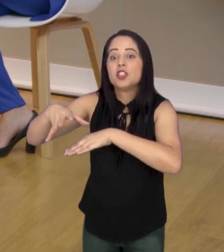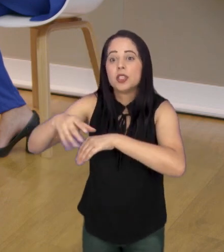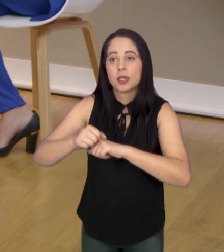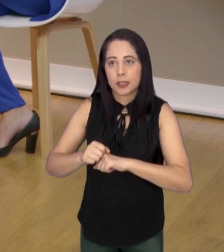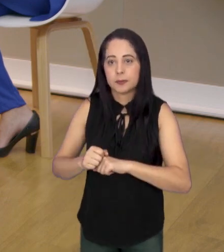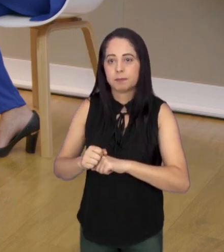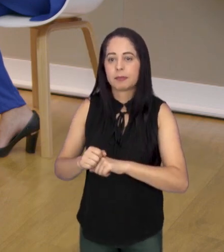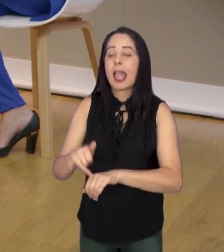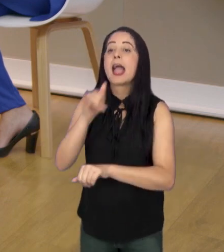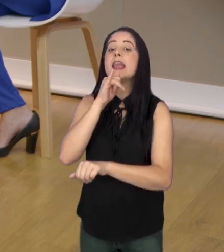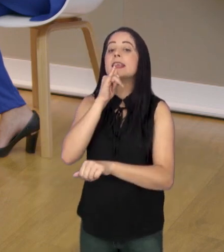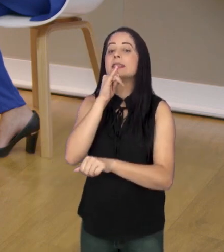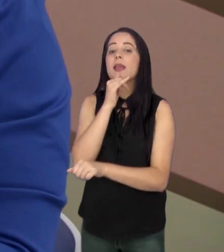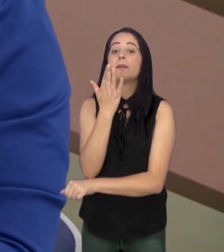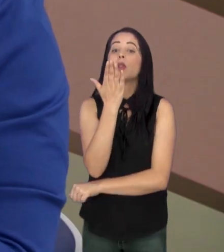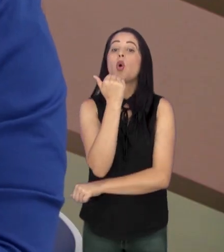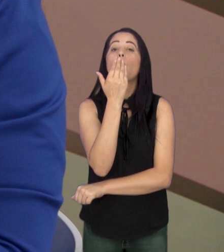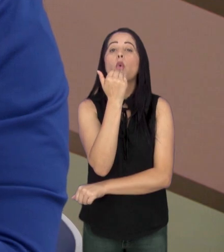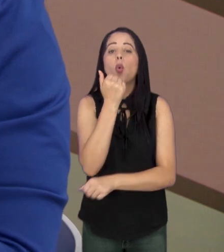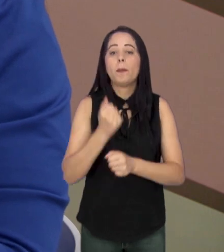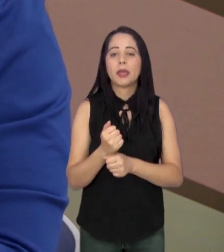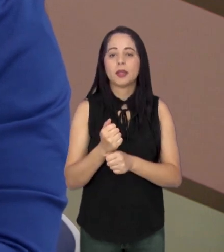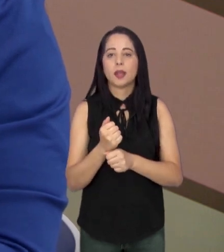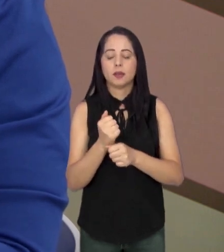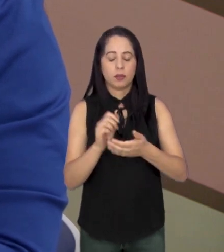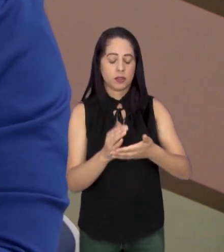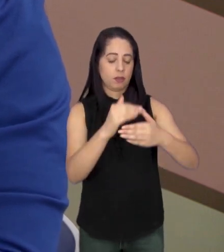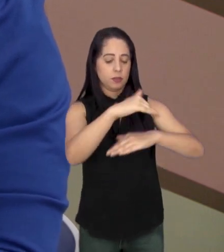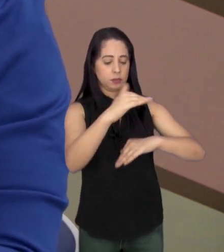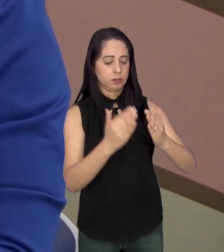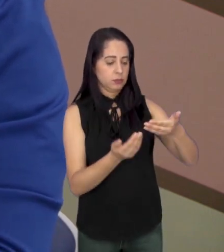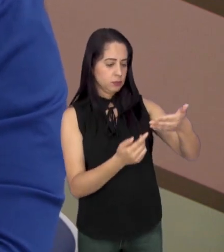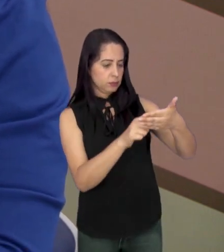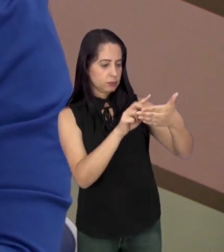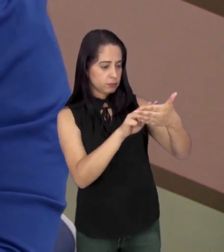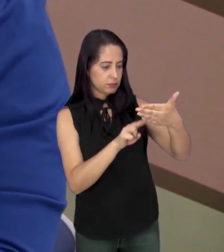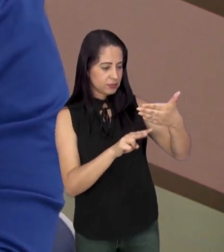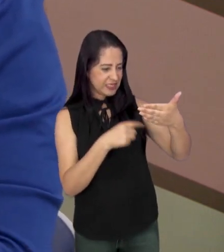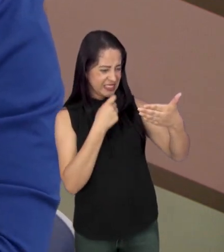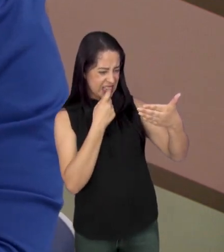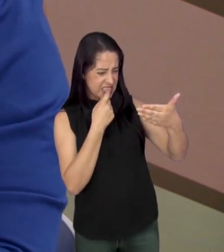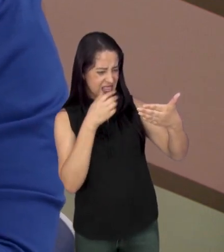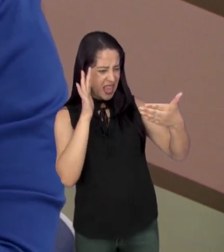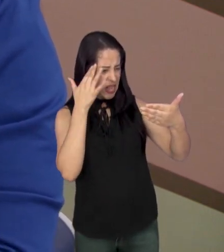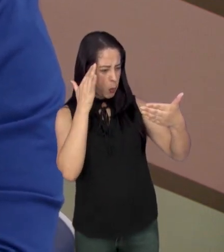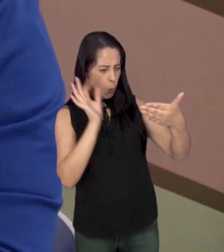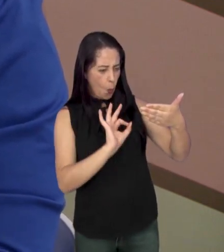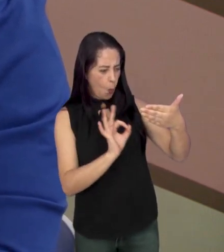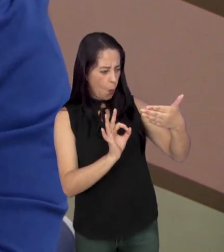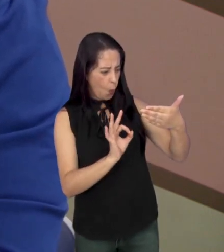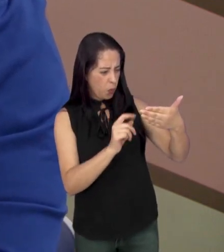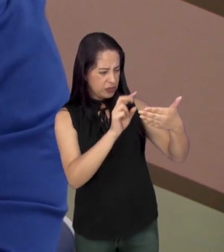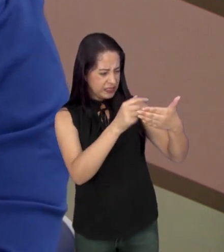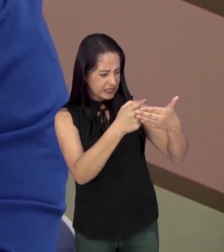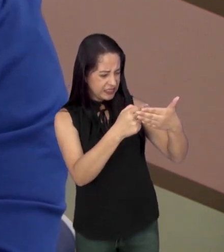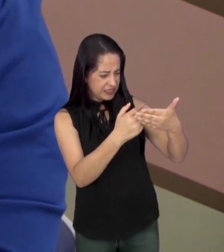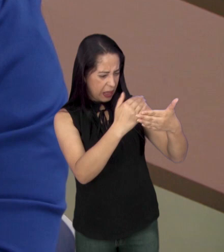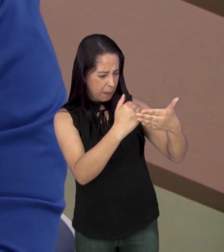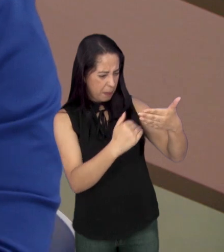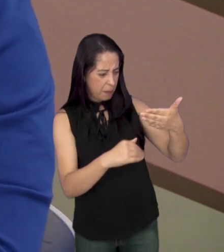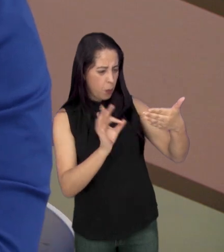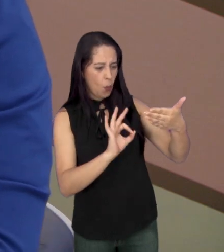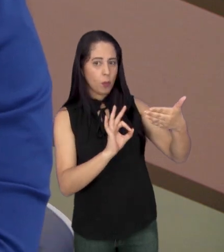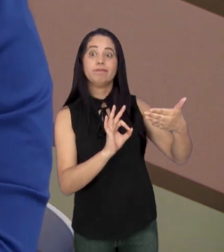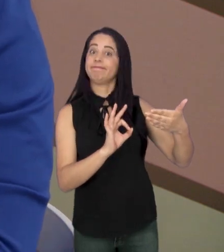vocês: quando você pegar um alimento que você vai ver os ingredientes, que você não sabe o que significa mais de 5 ingredientes da